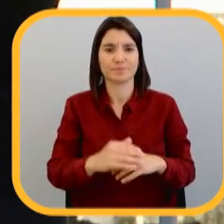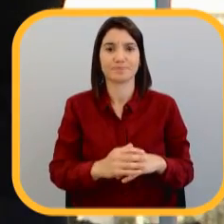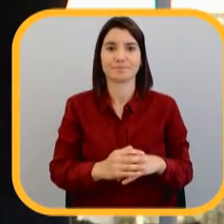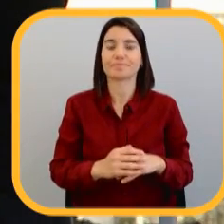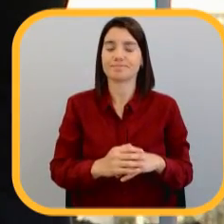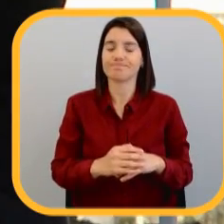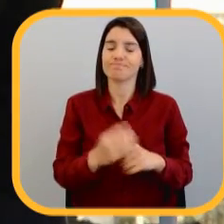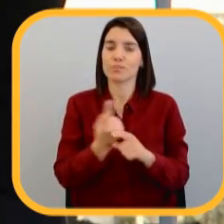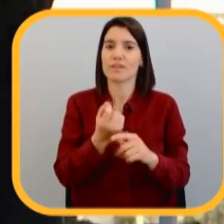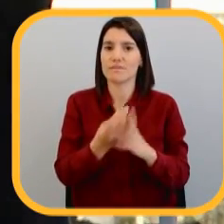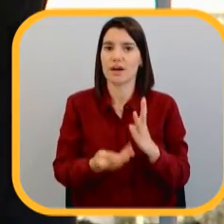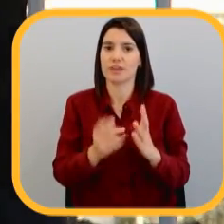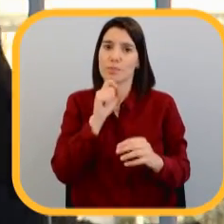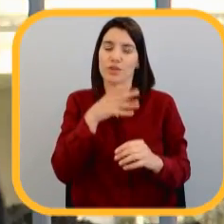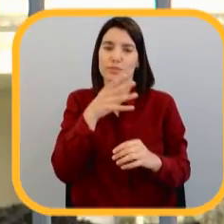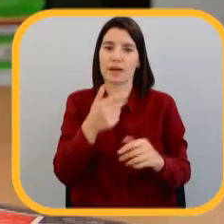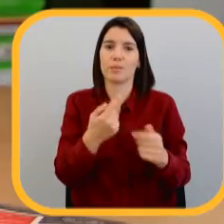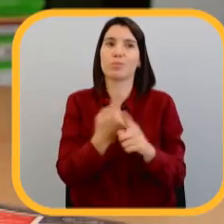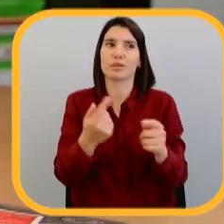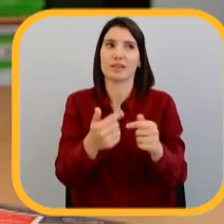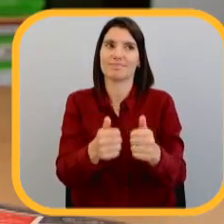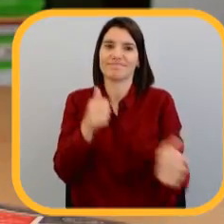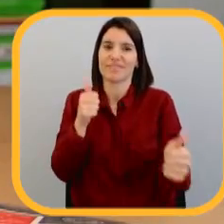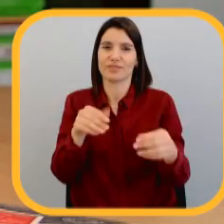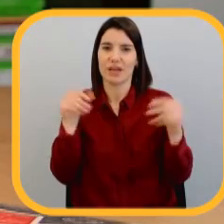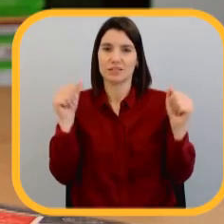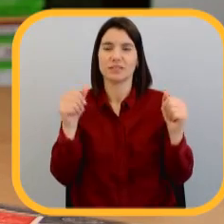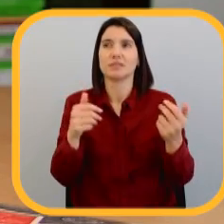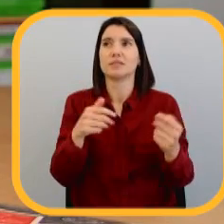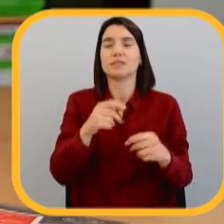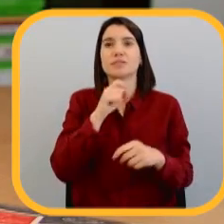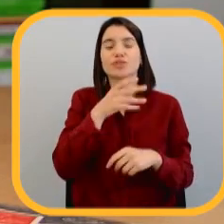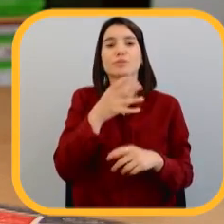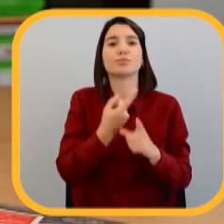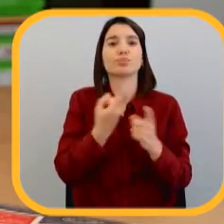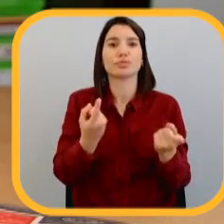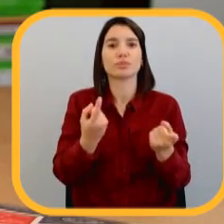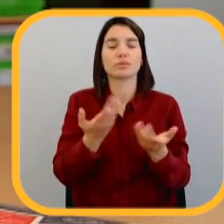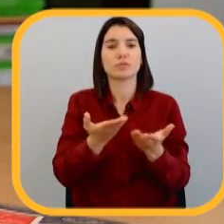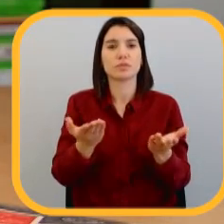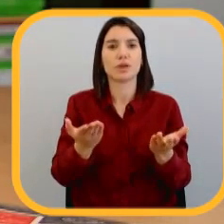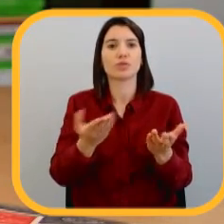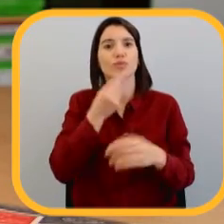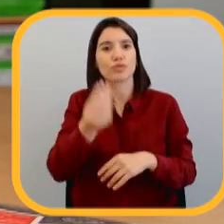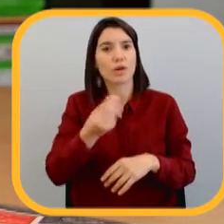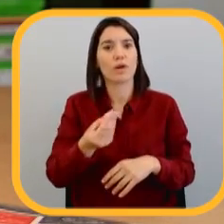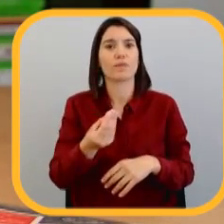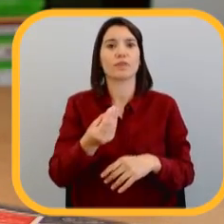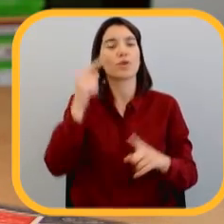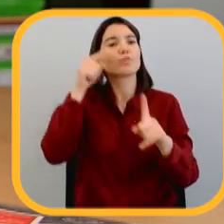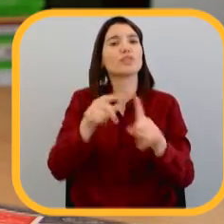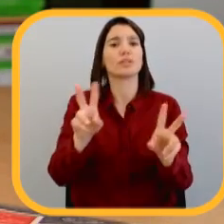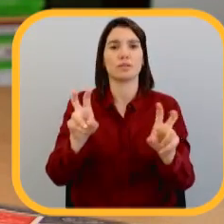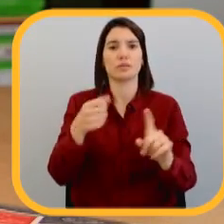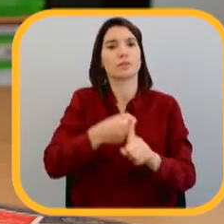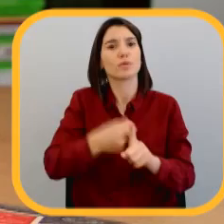ativa dos jovens. Há várias razões que podem explicar este afastamento. E eu acho que, por um lado, tem a ver com aquilo que são as causas